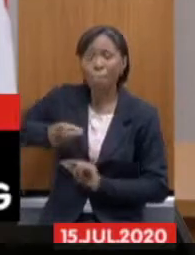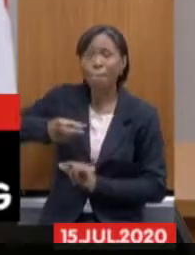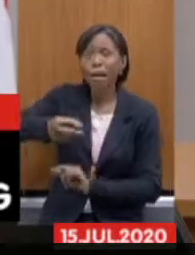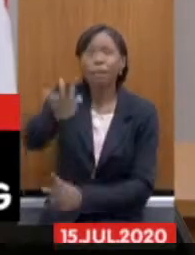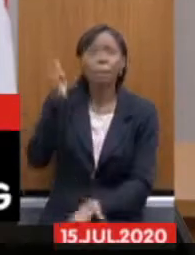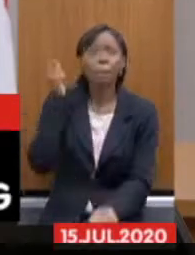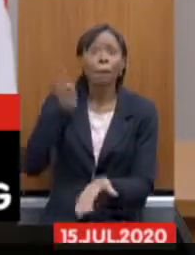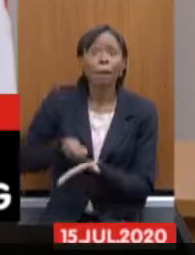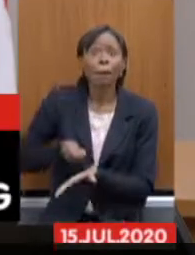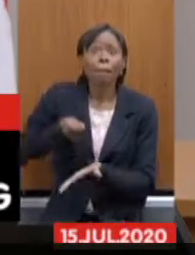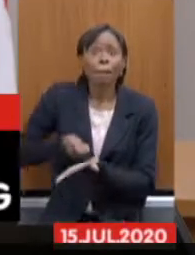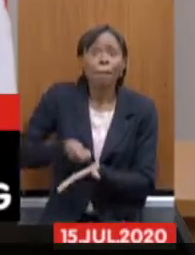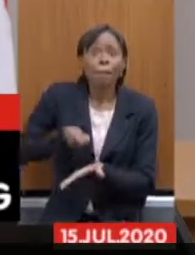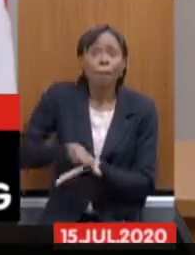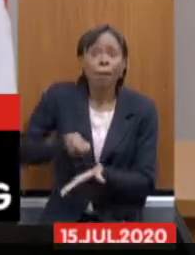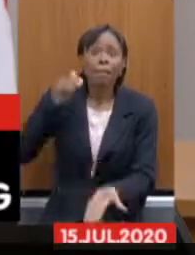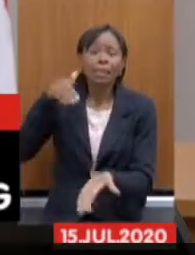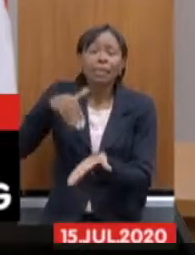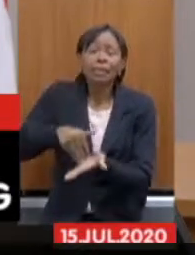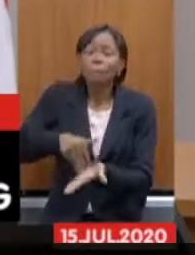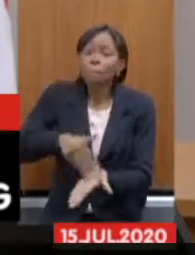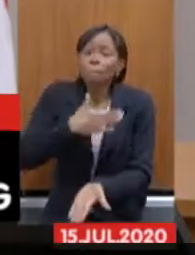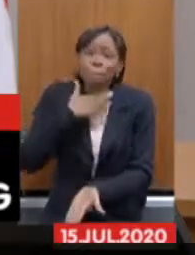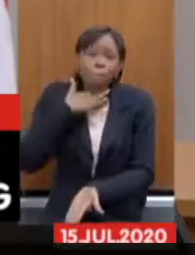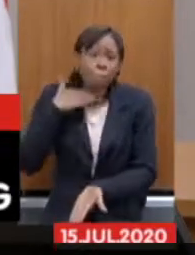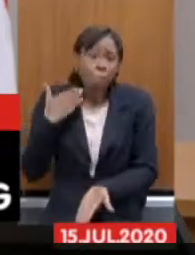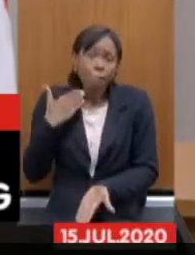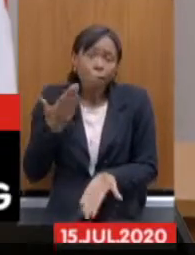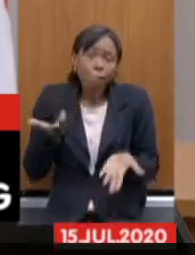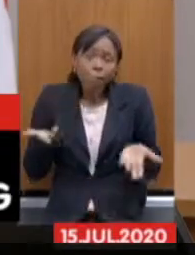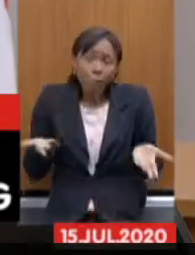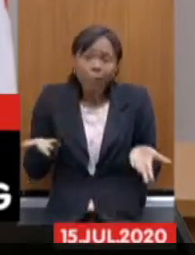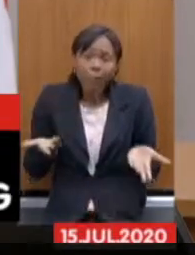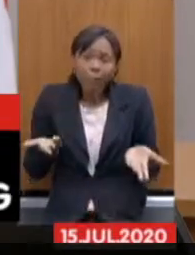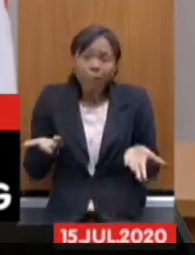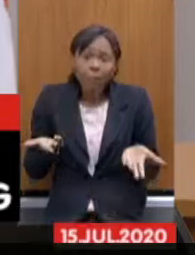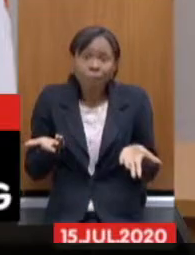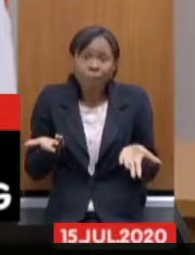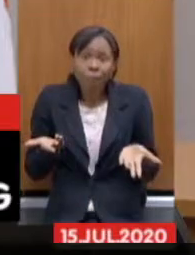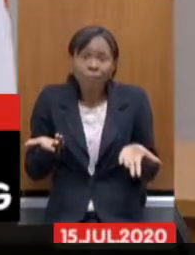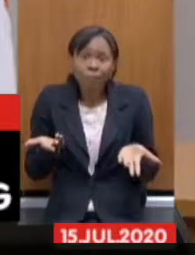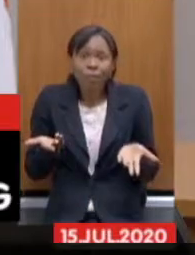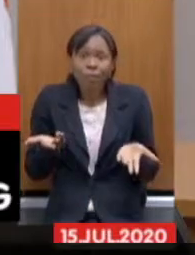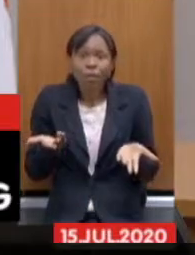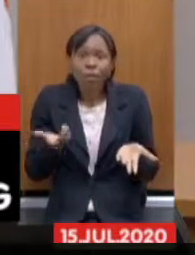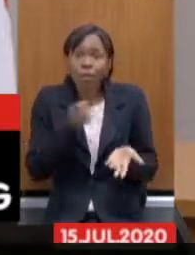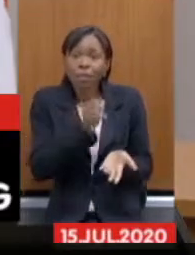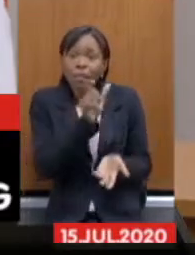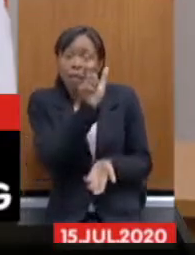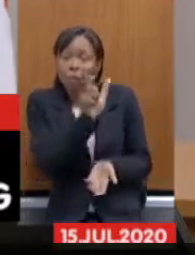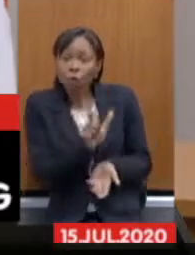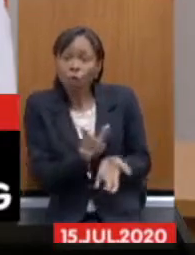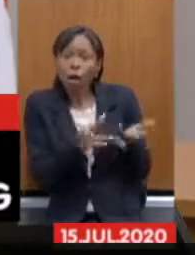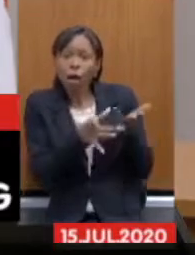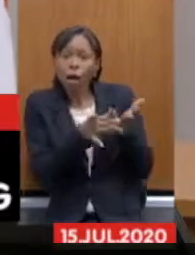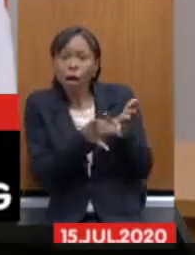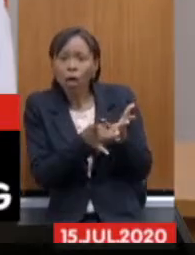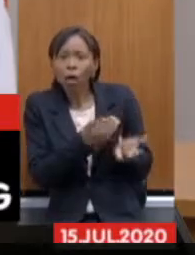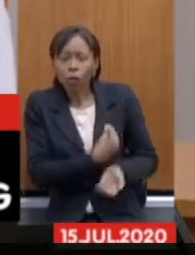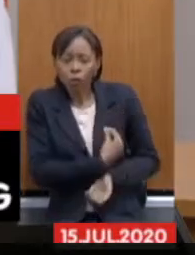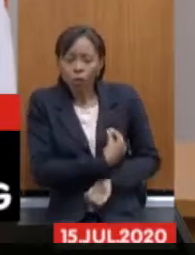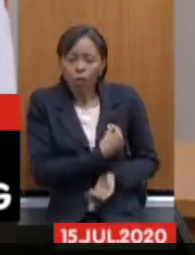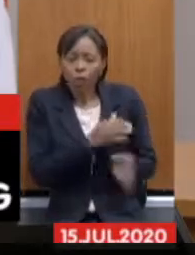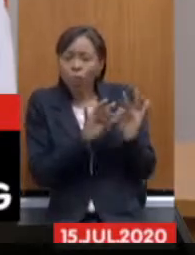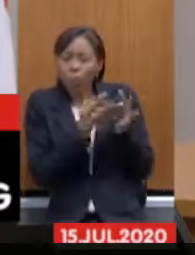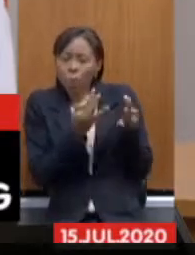até morrer e mesmo assim e o código sobrevivente a família